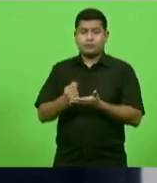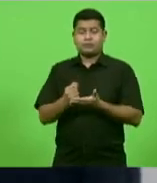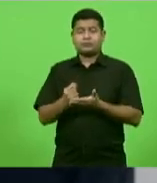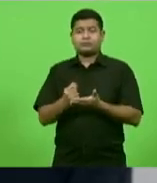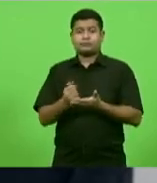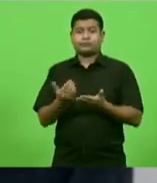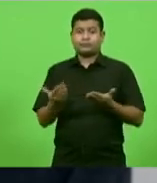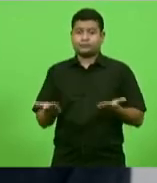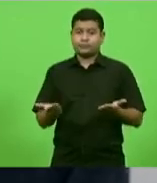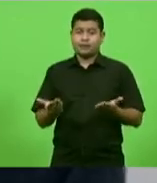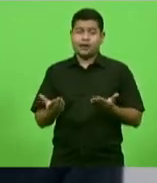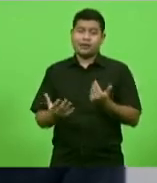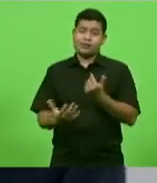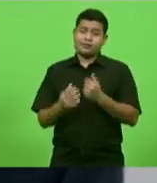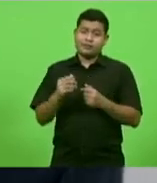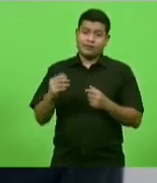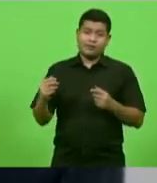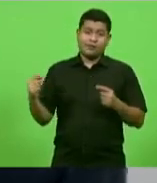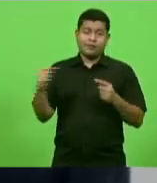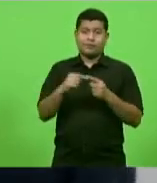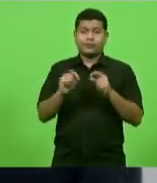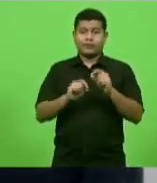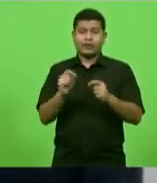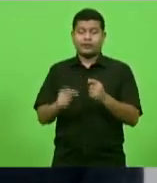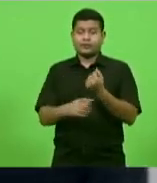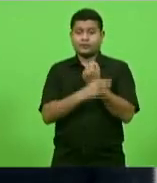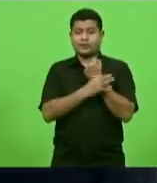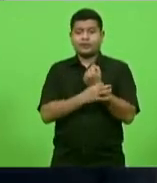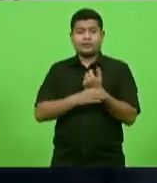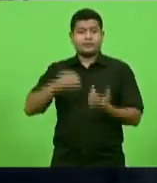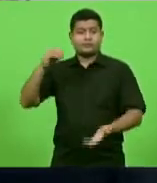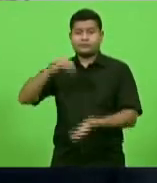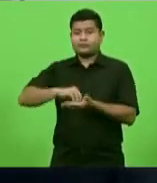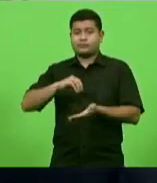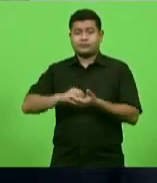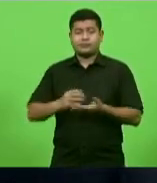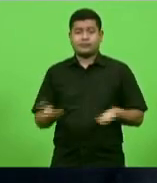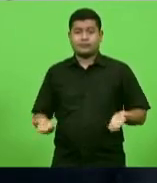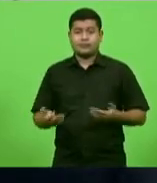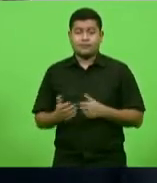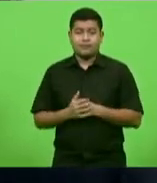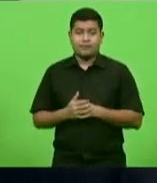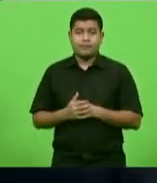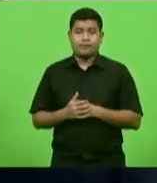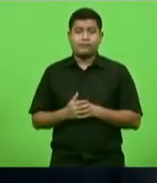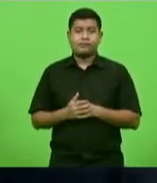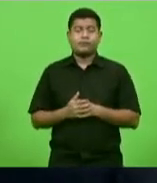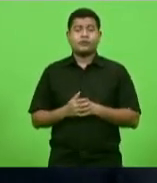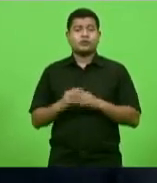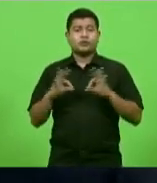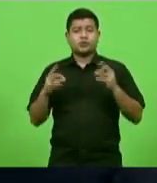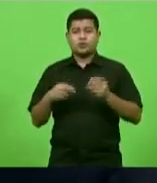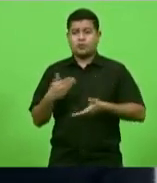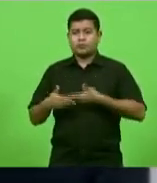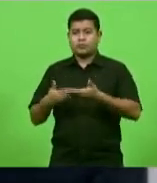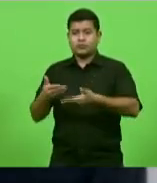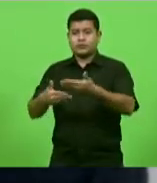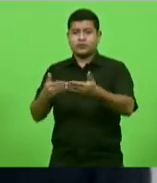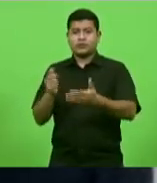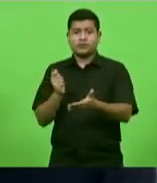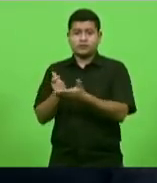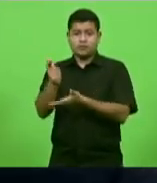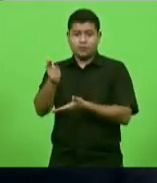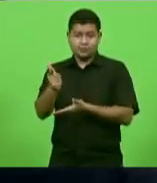implica dizer que não houve garantia alguma. E mais, toda a tratativa da compra